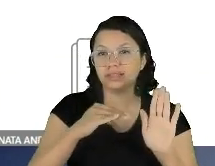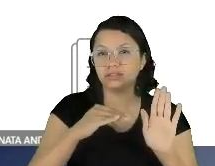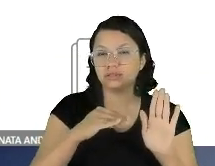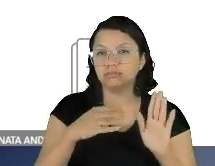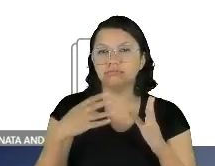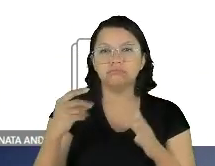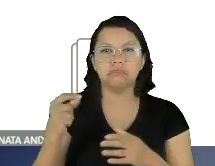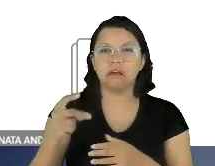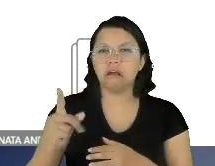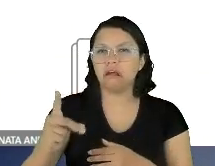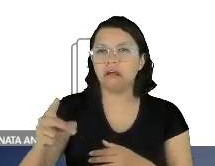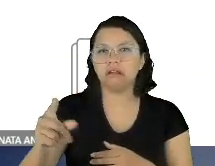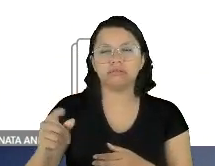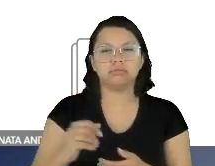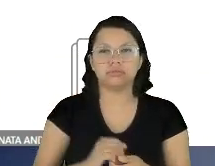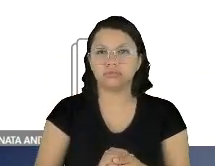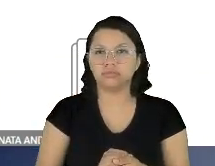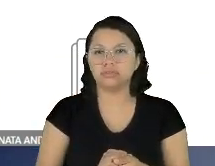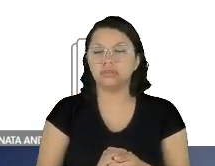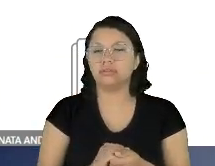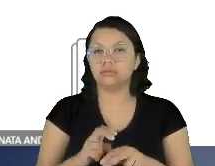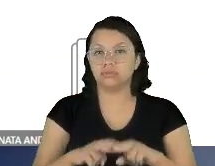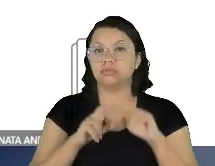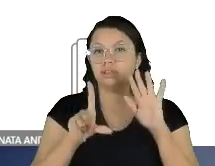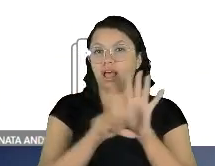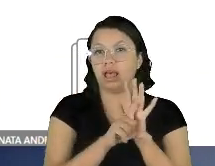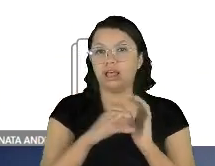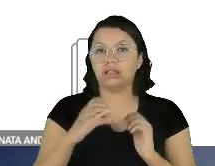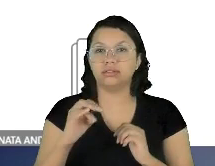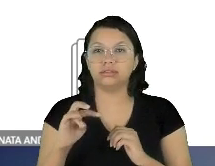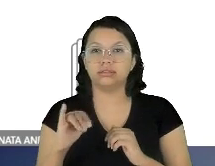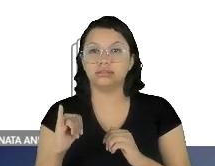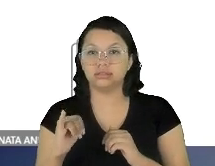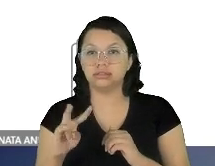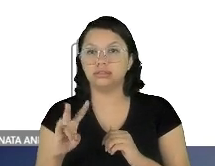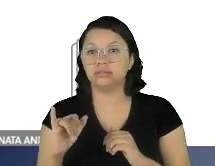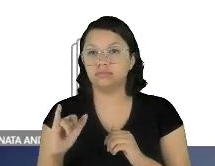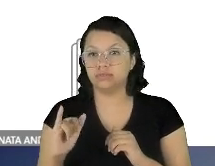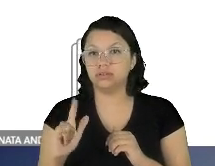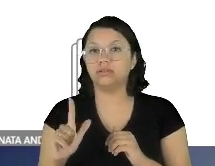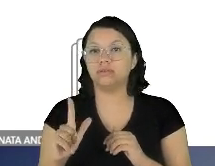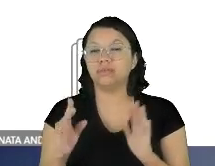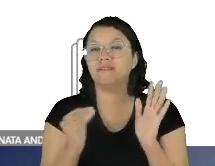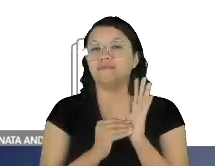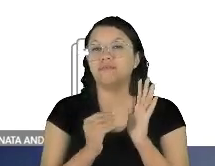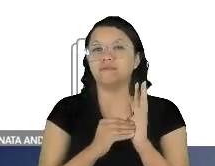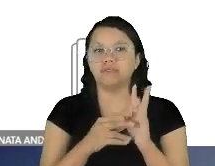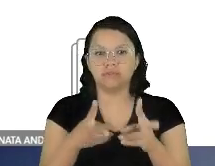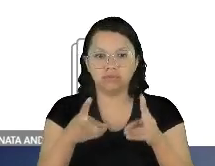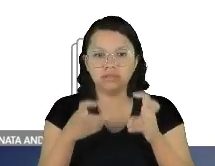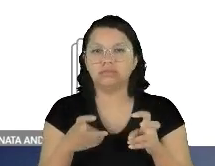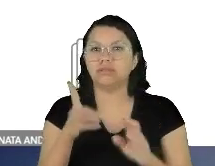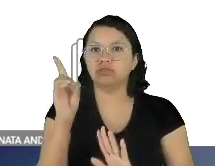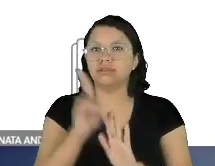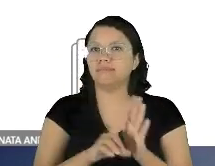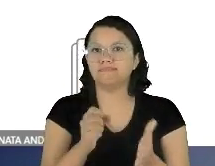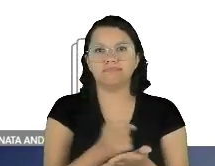tempo, seja pela lei civil ou pela ausência de reconhecimento de direitos básicos.